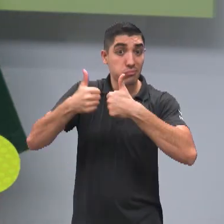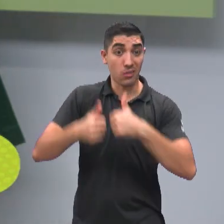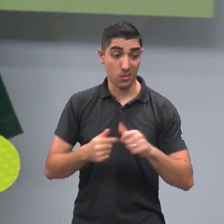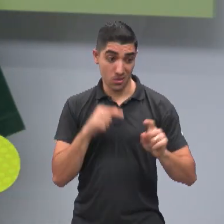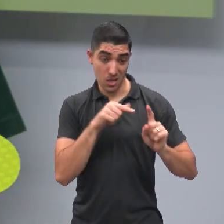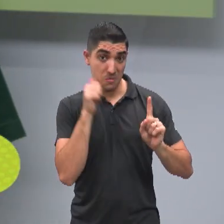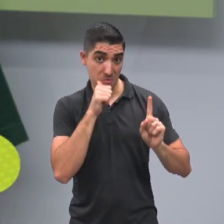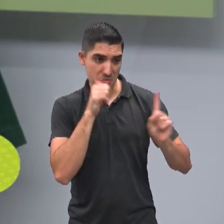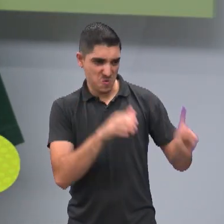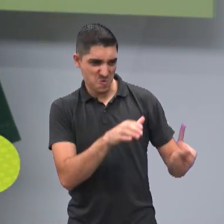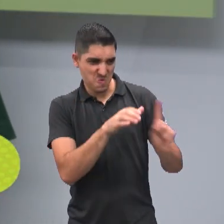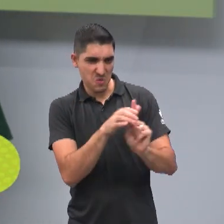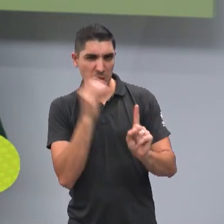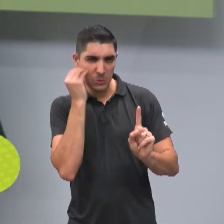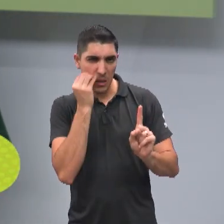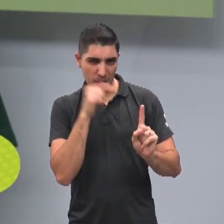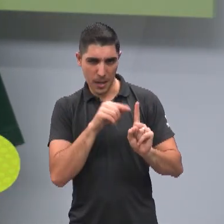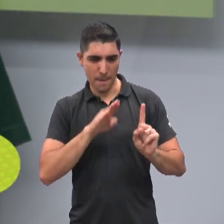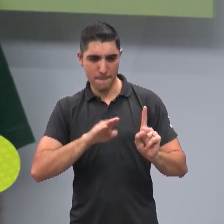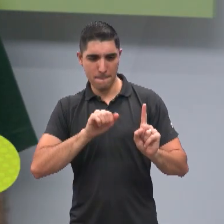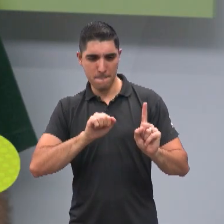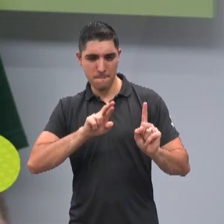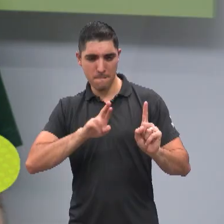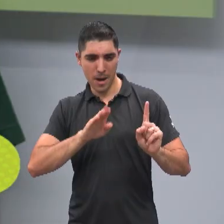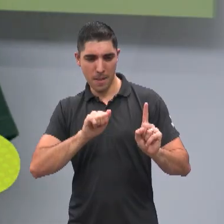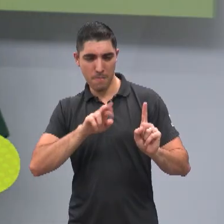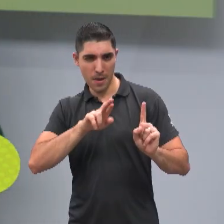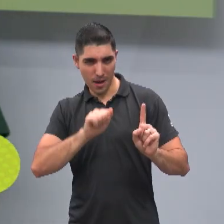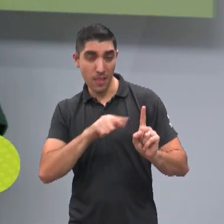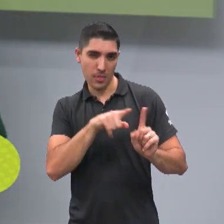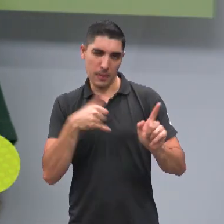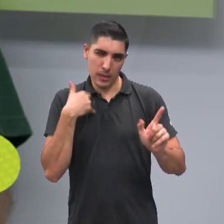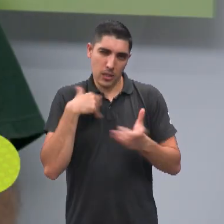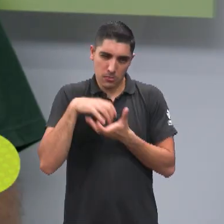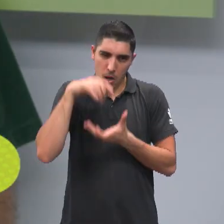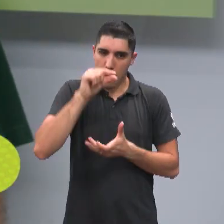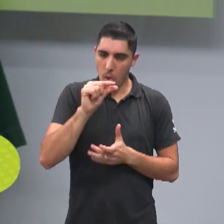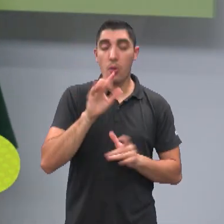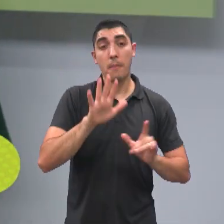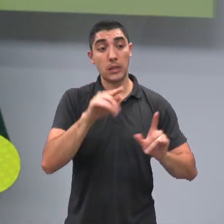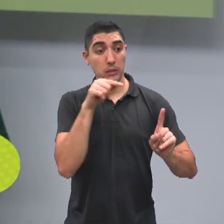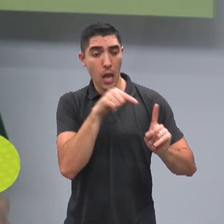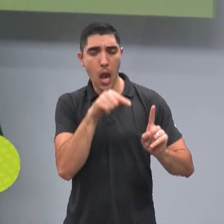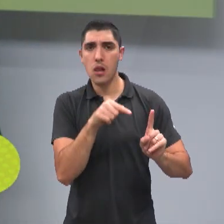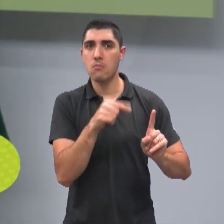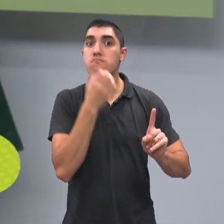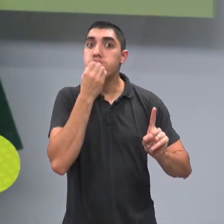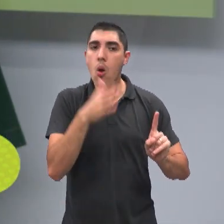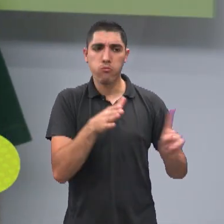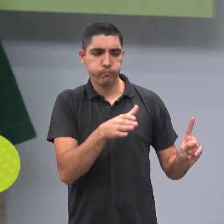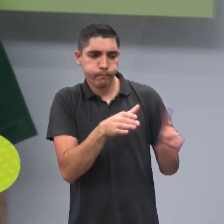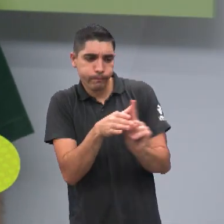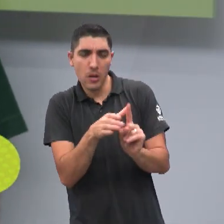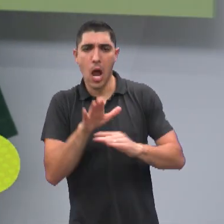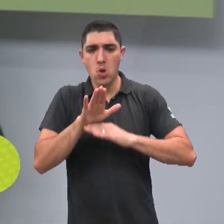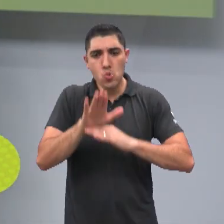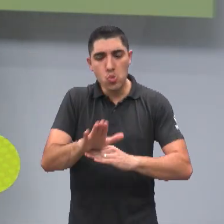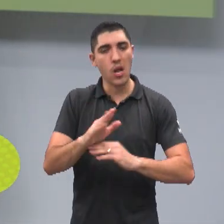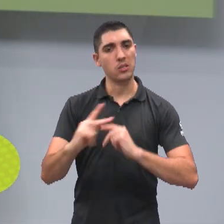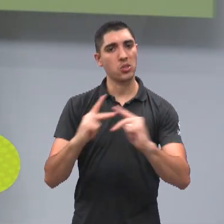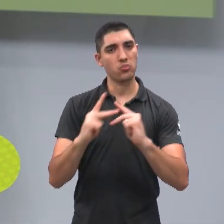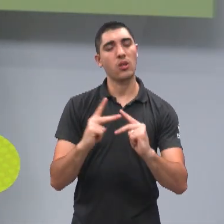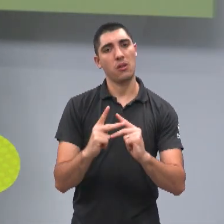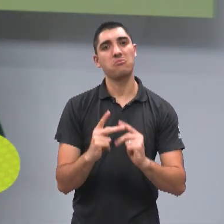fora, Portugal, enfim, até com um pouco de mais de idade também, para agregar, né, com as jovens jogadoras aí, uma